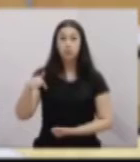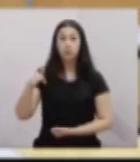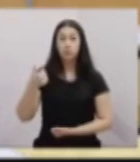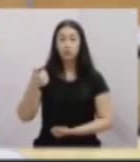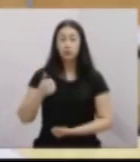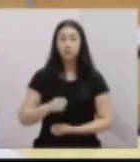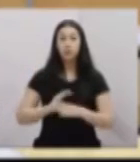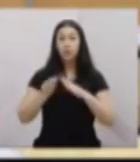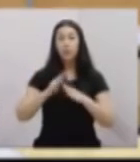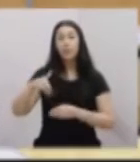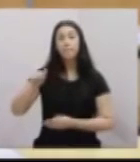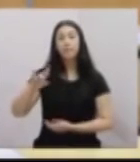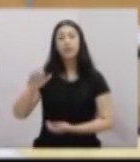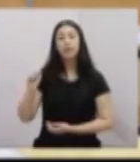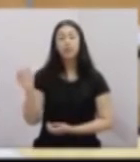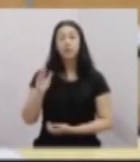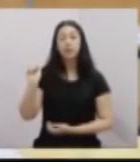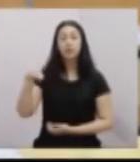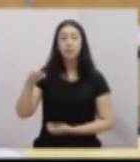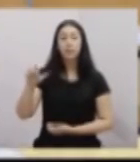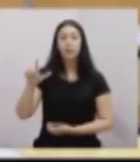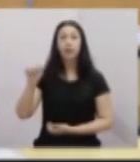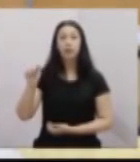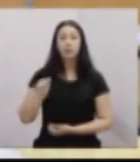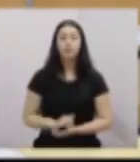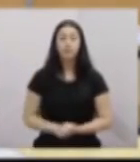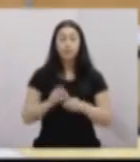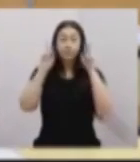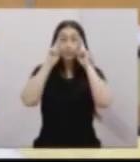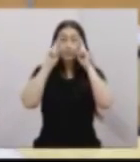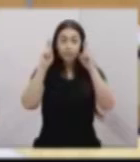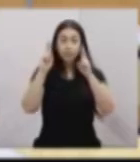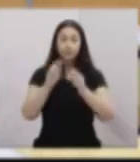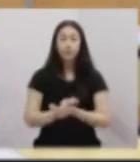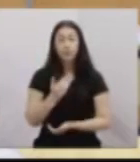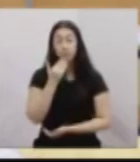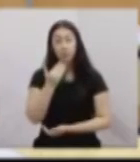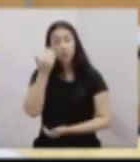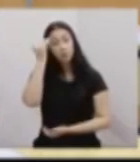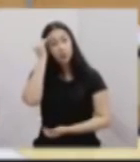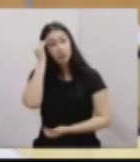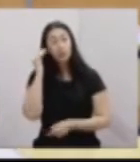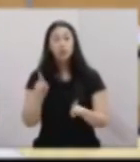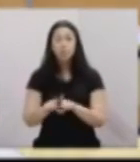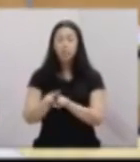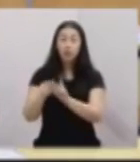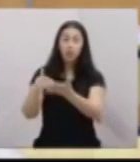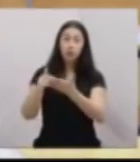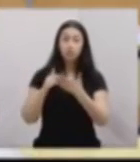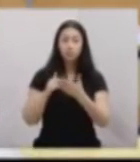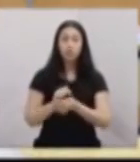2471, no Jardim Maria Amélia, em Jacareí. Assim sendo, muito respeitosamente recorremos à compreensão e aos préstimos